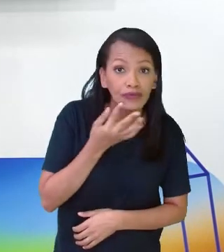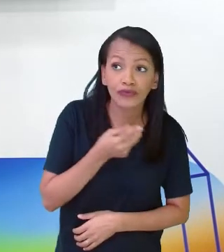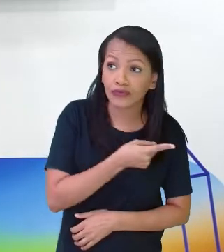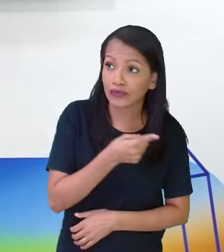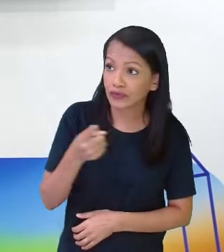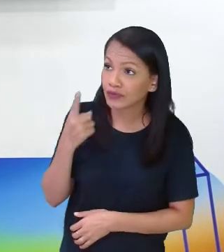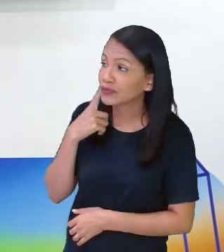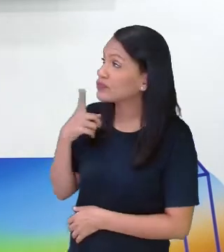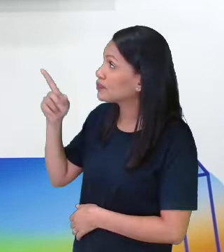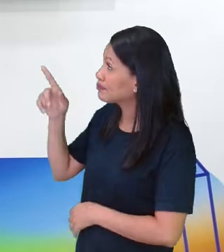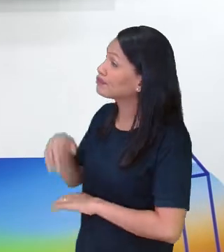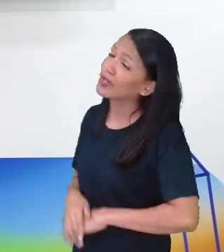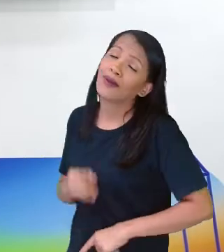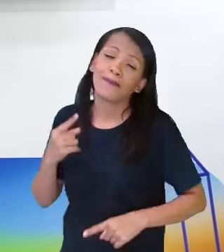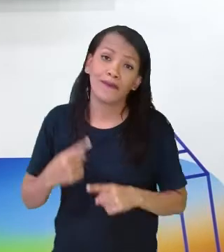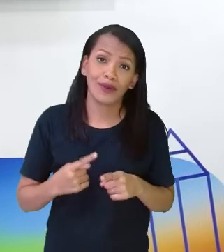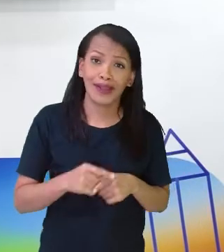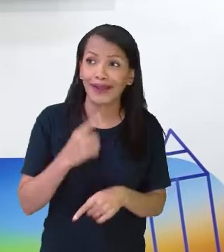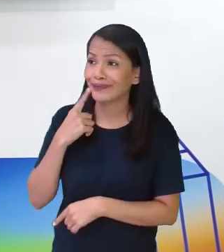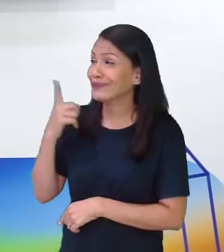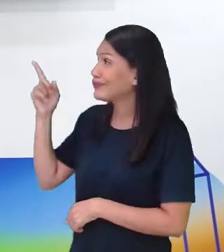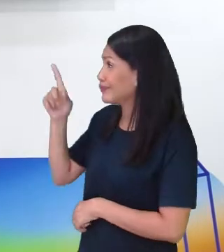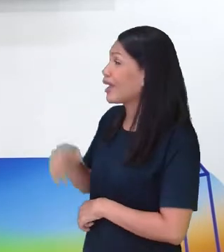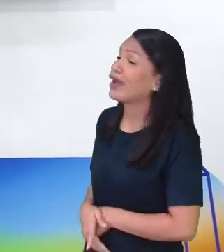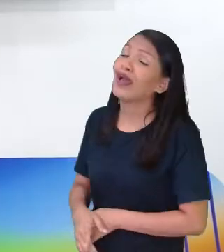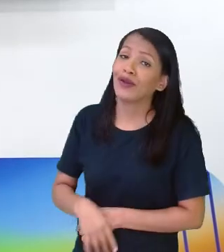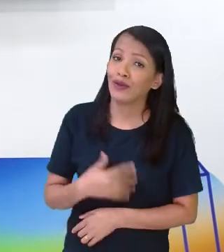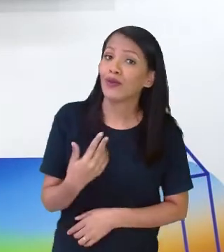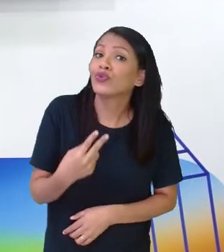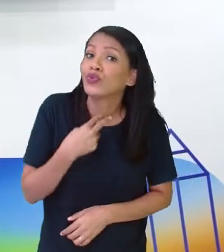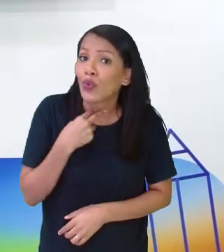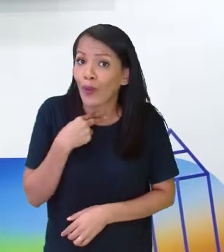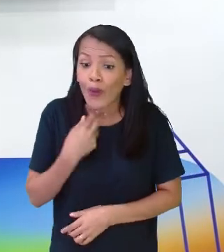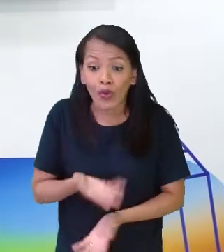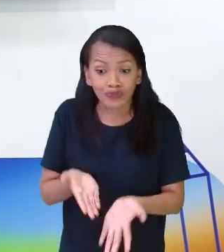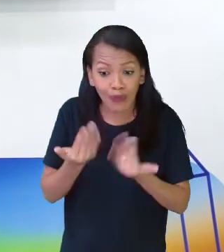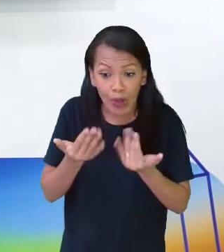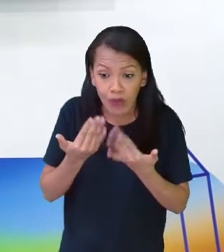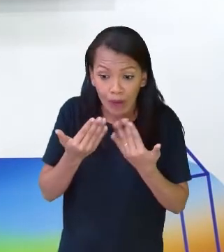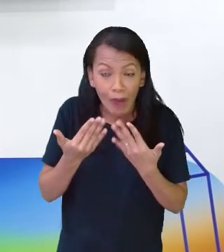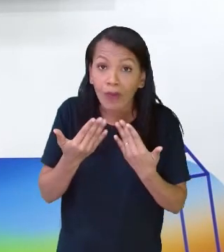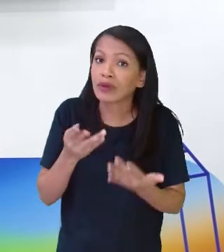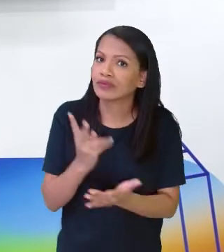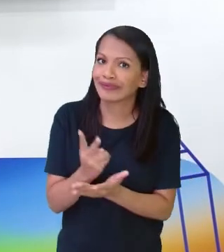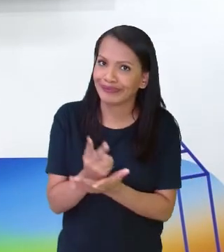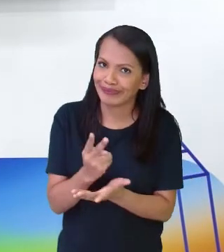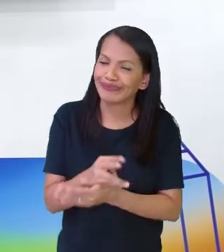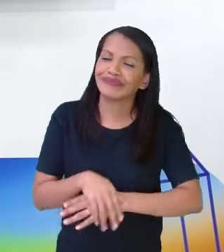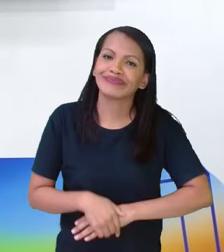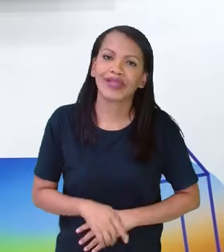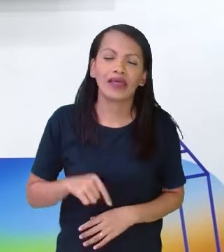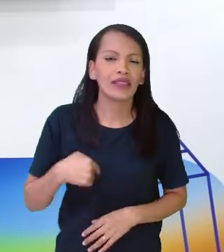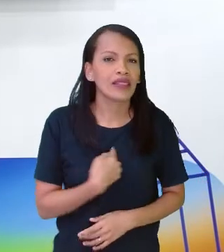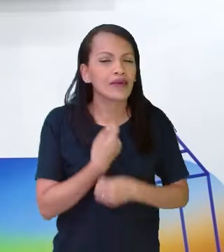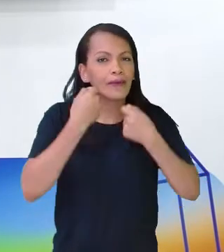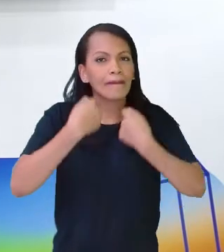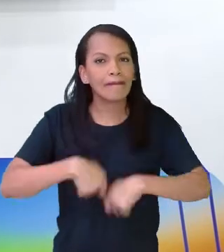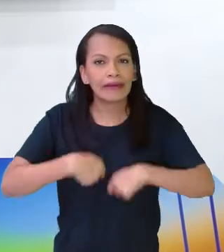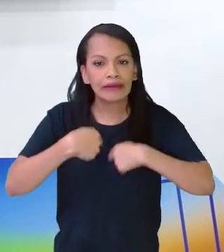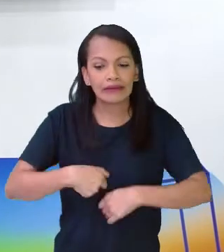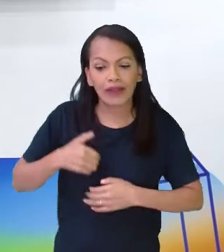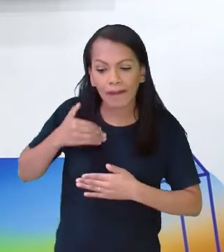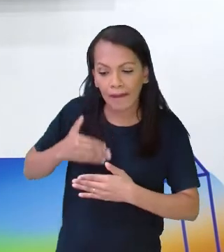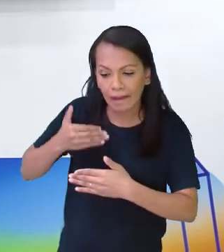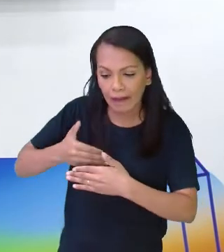alimentos industrializados não seria aí um hábito saudável. A gente precisa, nesse processo, quando a gente